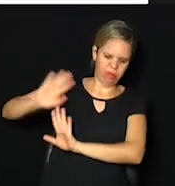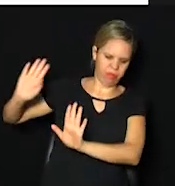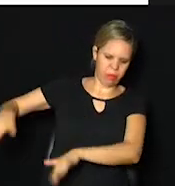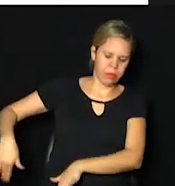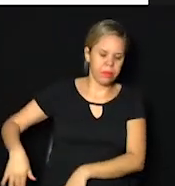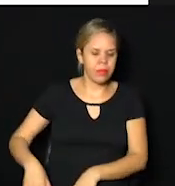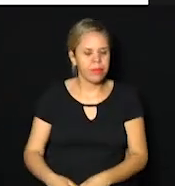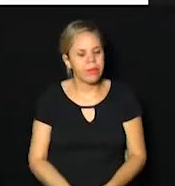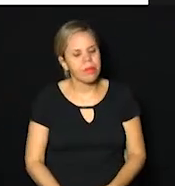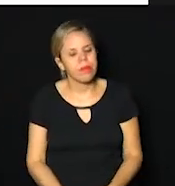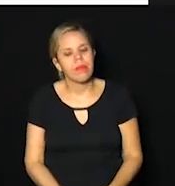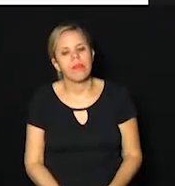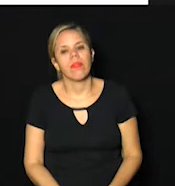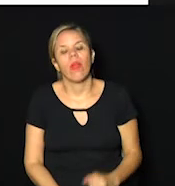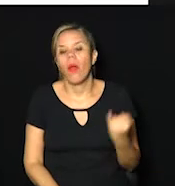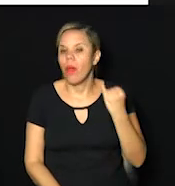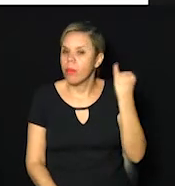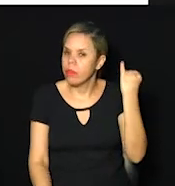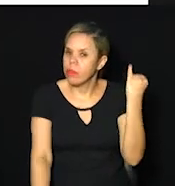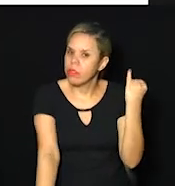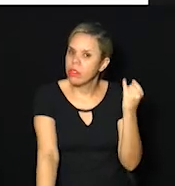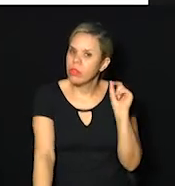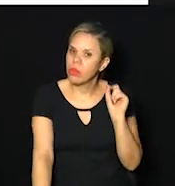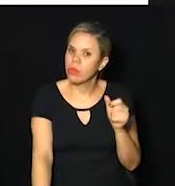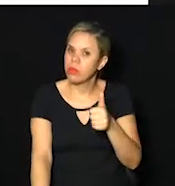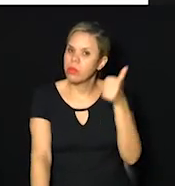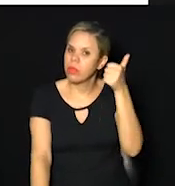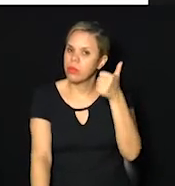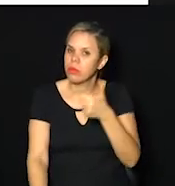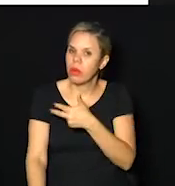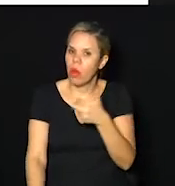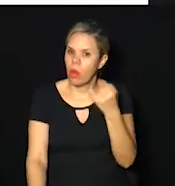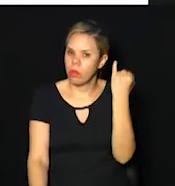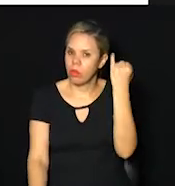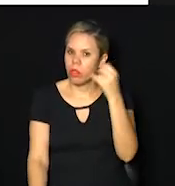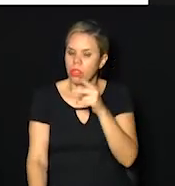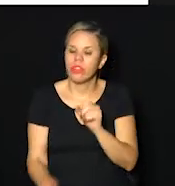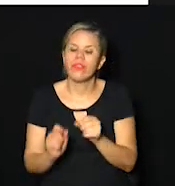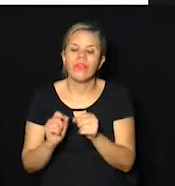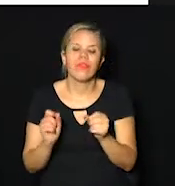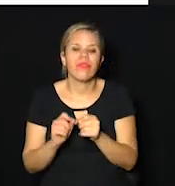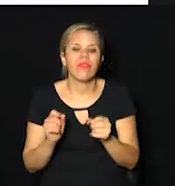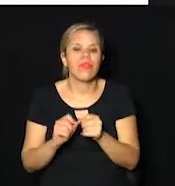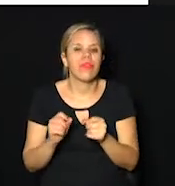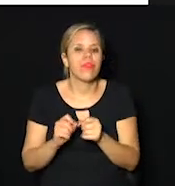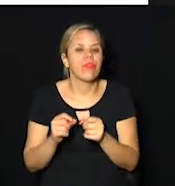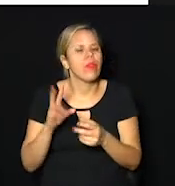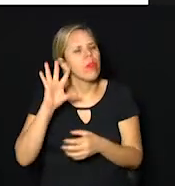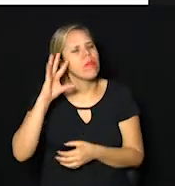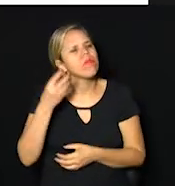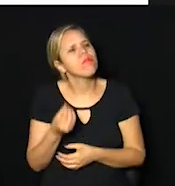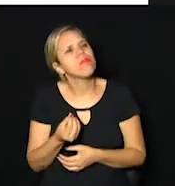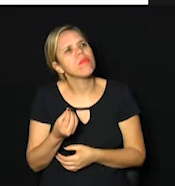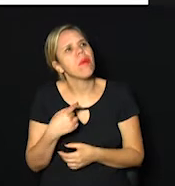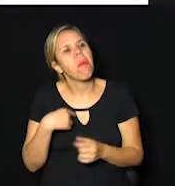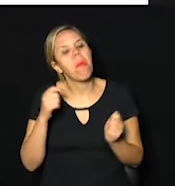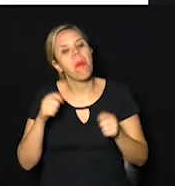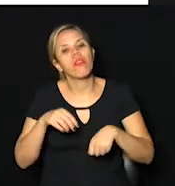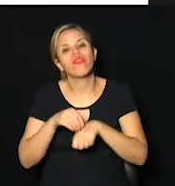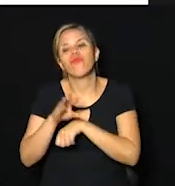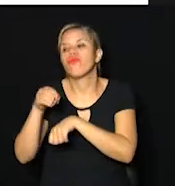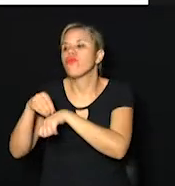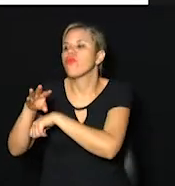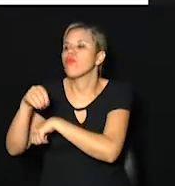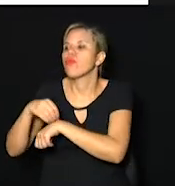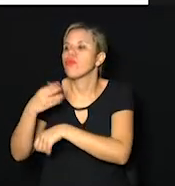Então, uma coisa importante, e a primeira coisa importante para a gente fazer, é compreender o que é que a gente pode oferecer para as